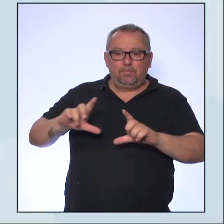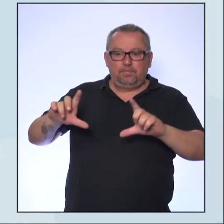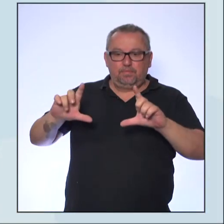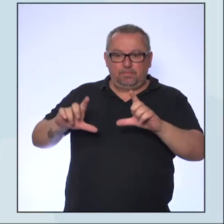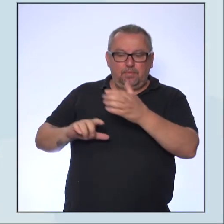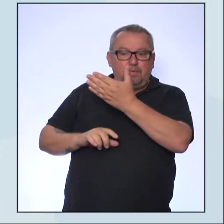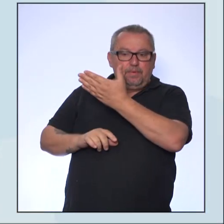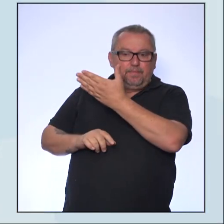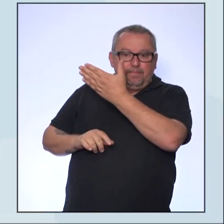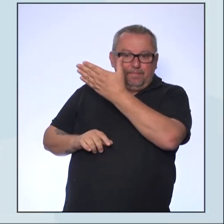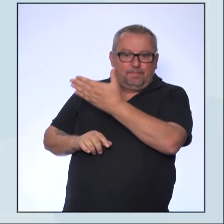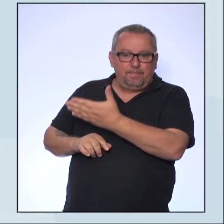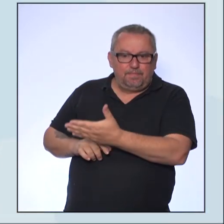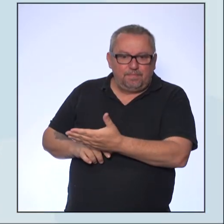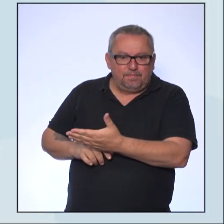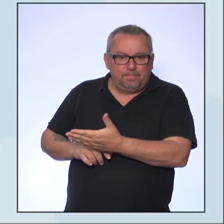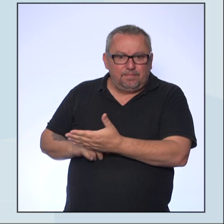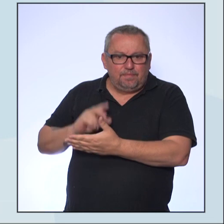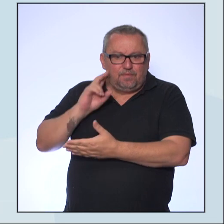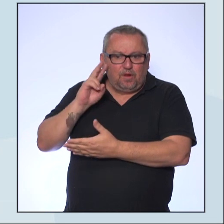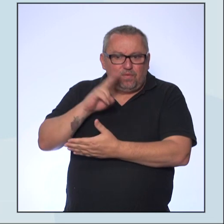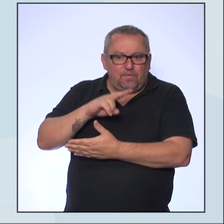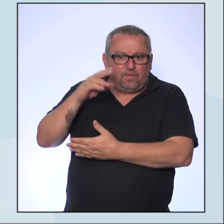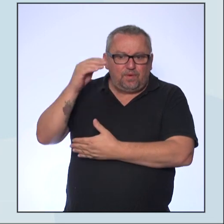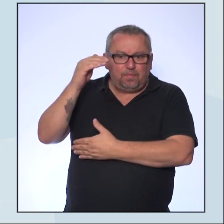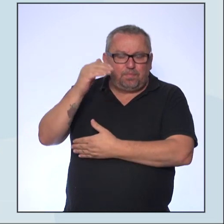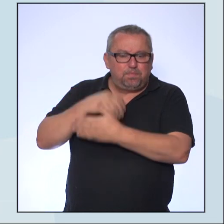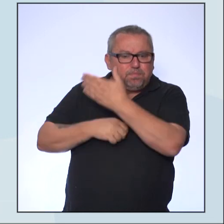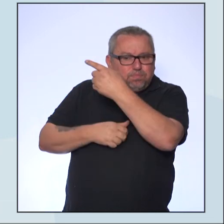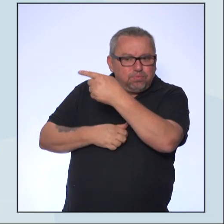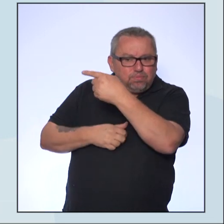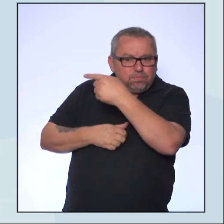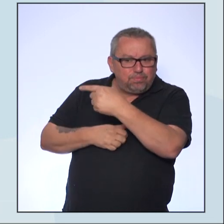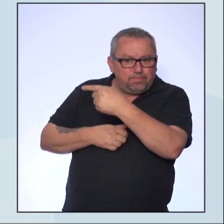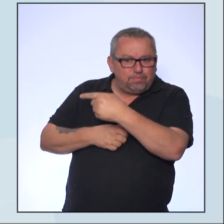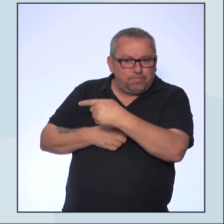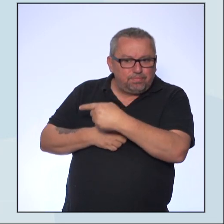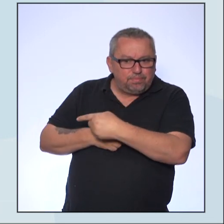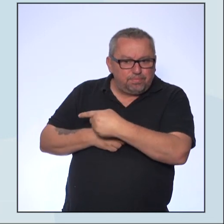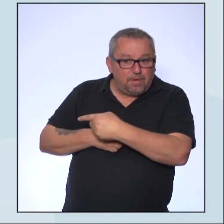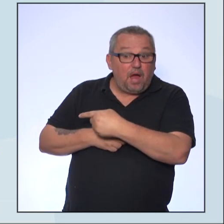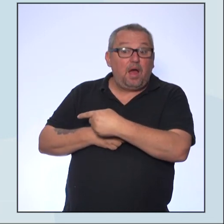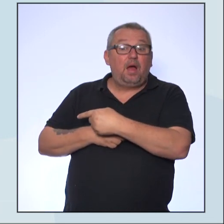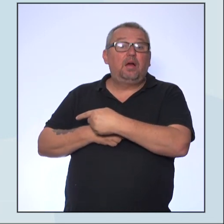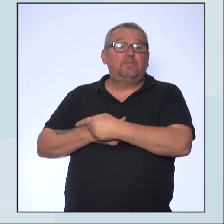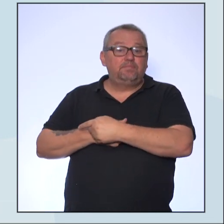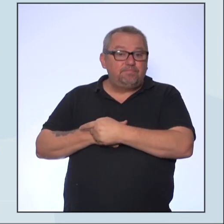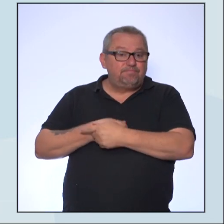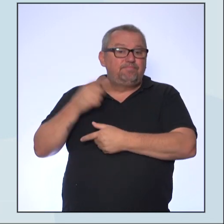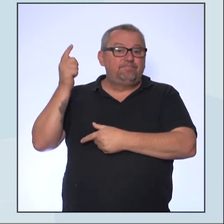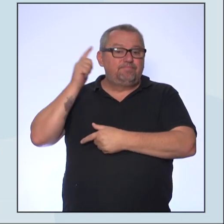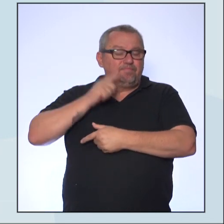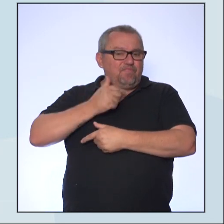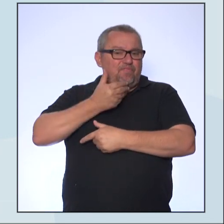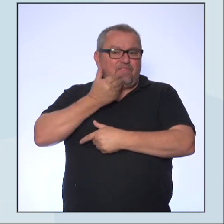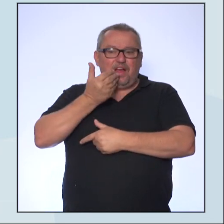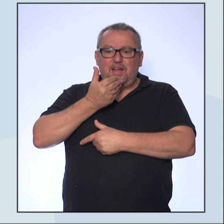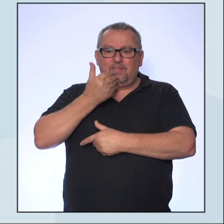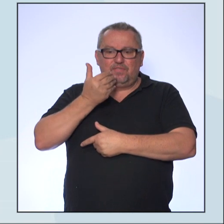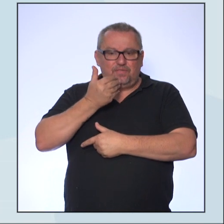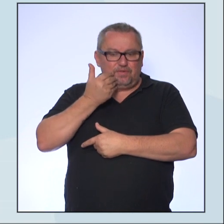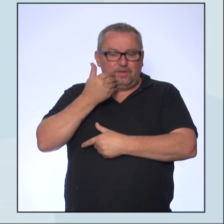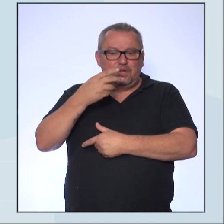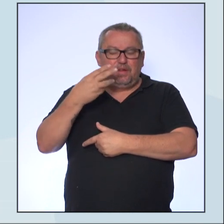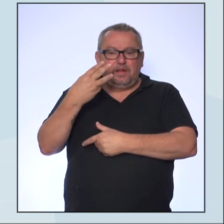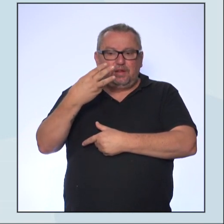eu entenderia mais fácil que depois da para a forma de pagamento, eu enxergaria muito mais fácil 3 formas